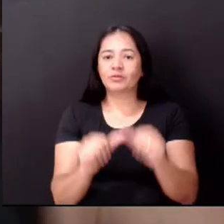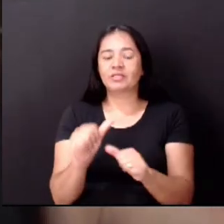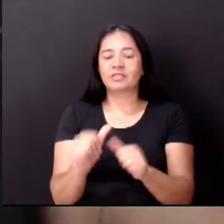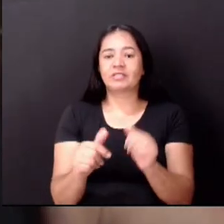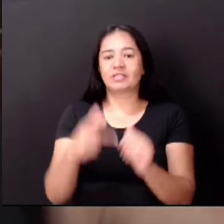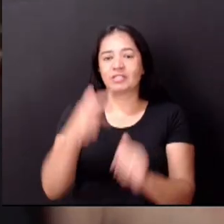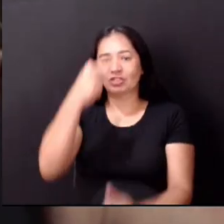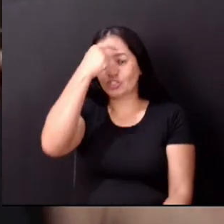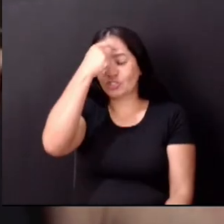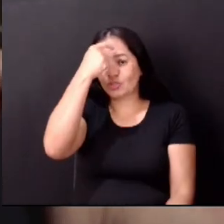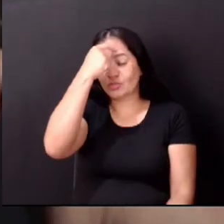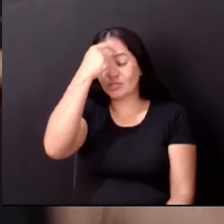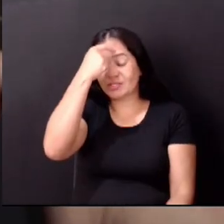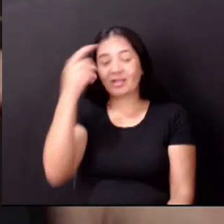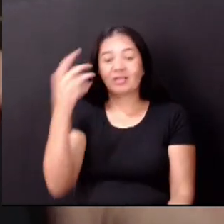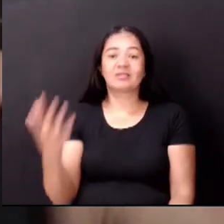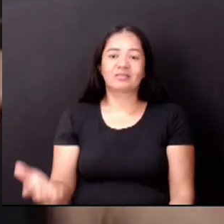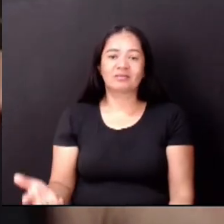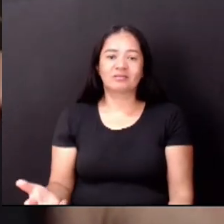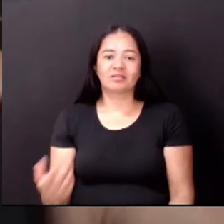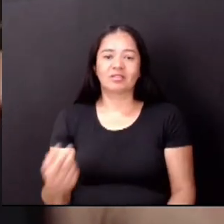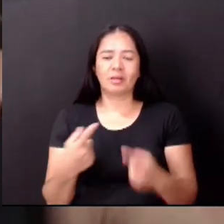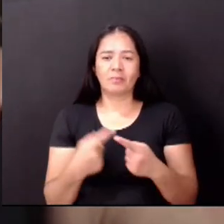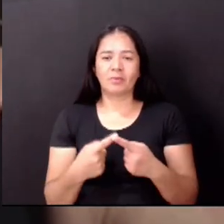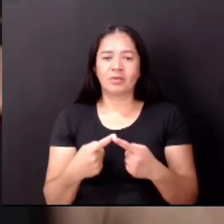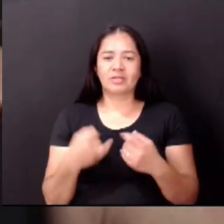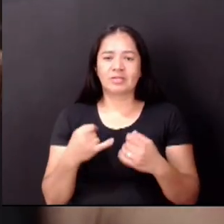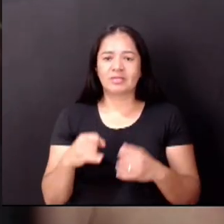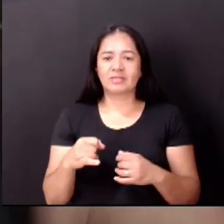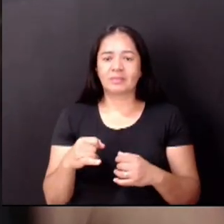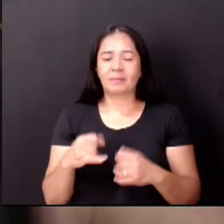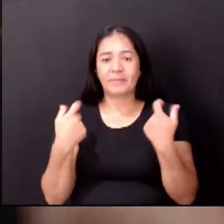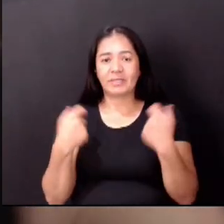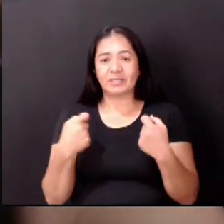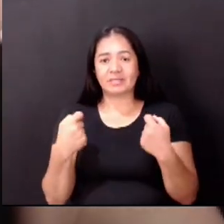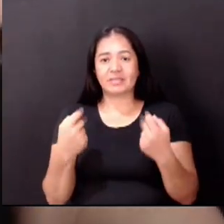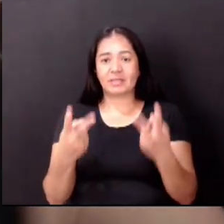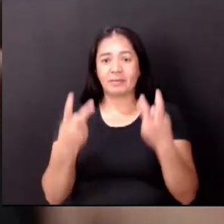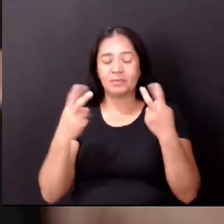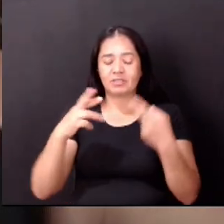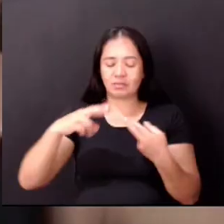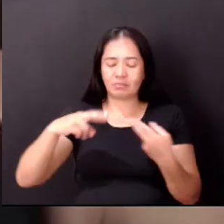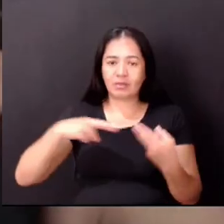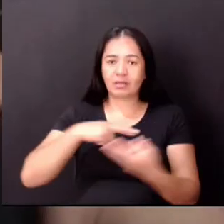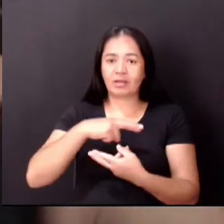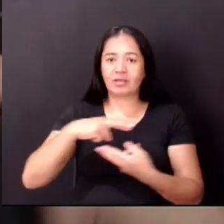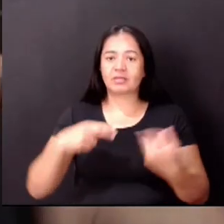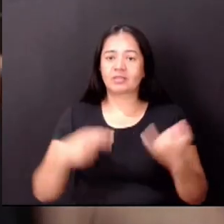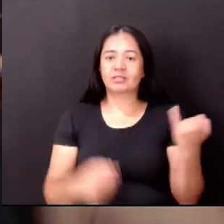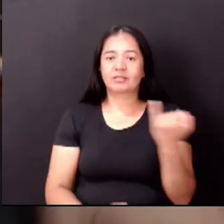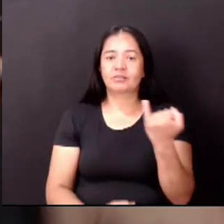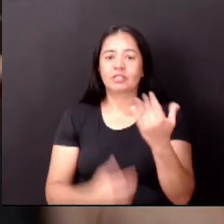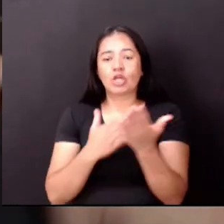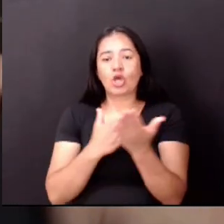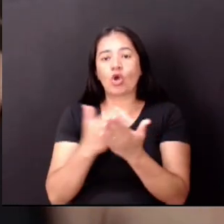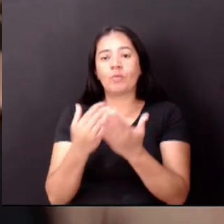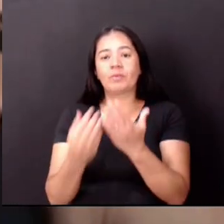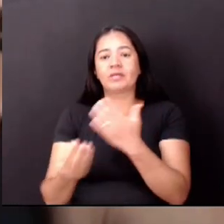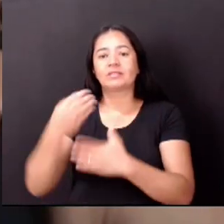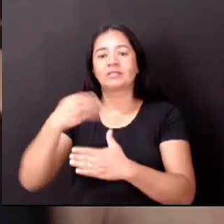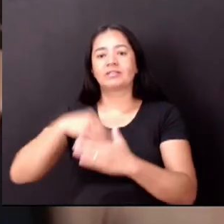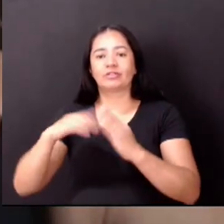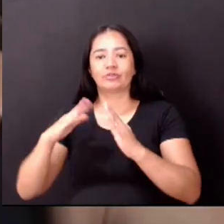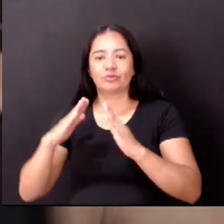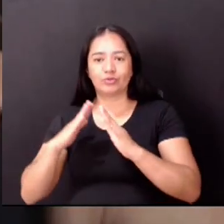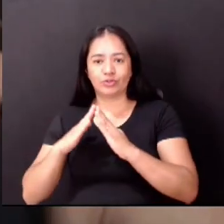consciência de que se enxergue que a reciclagem é muito importante, que ela começa dentro das nossas casas.